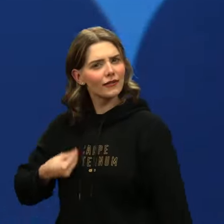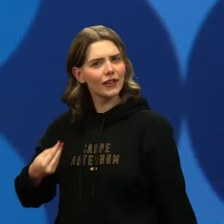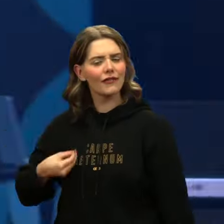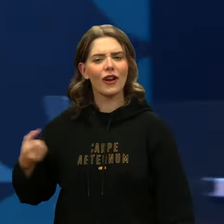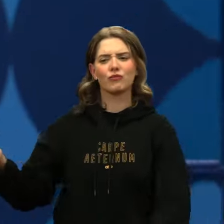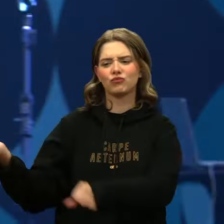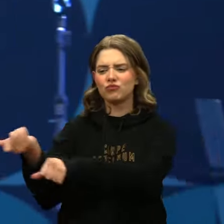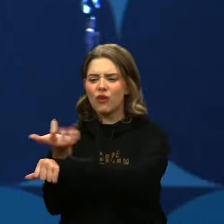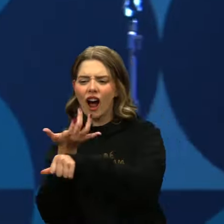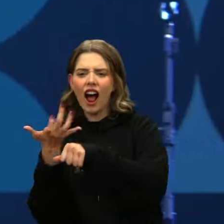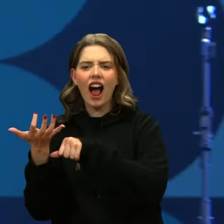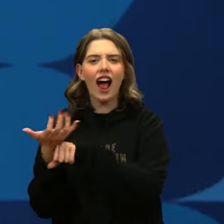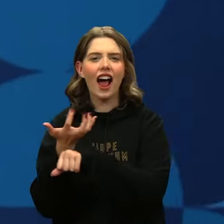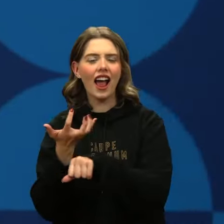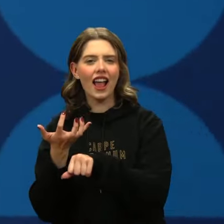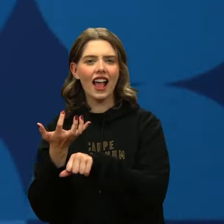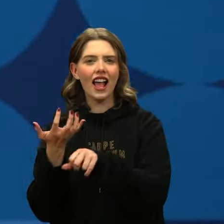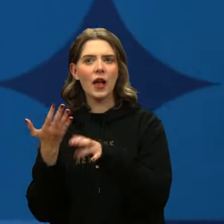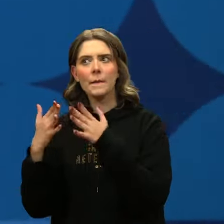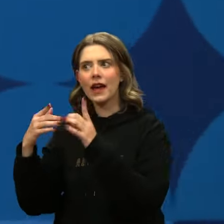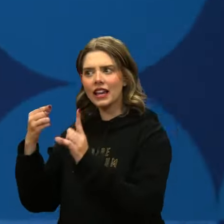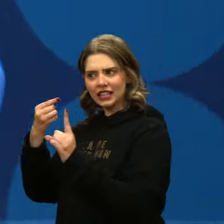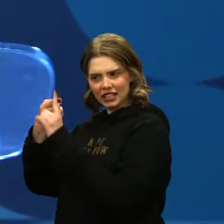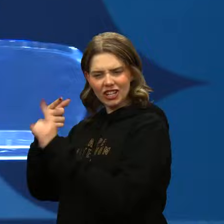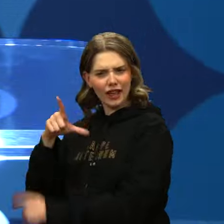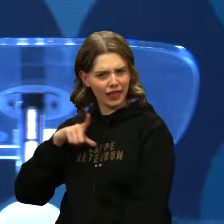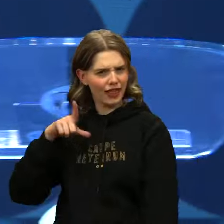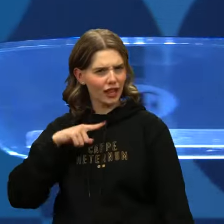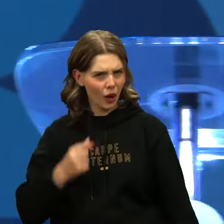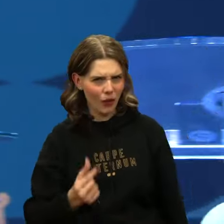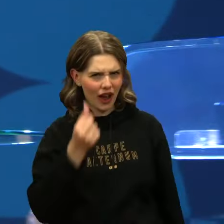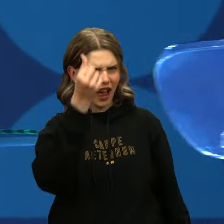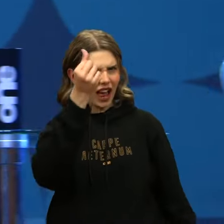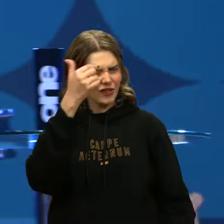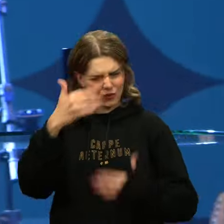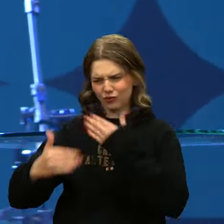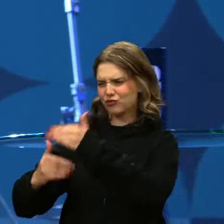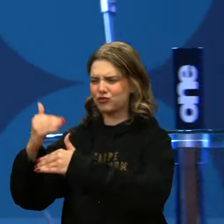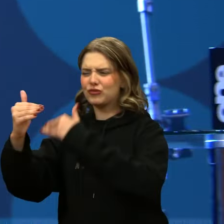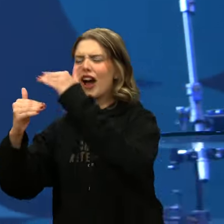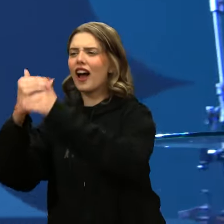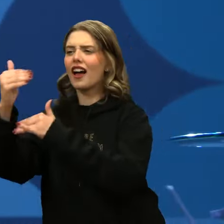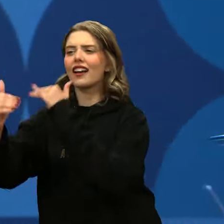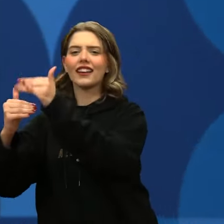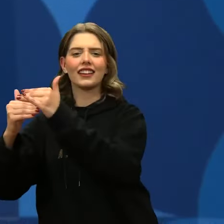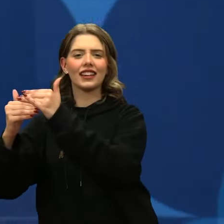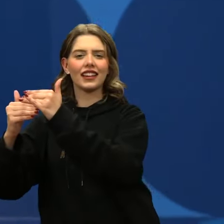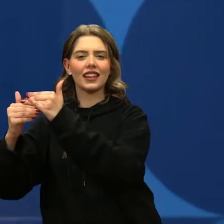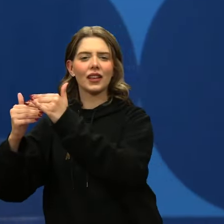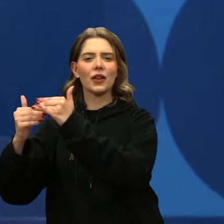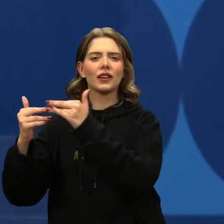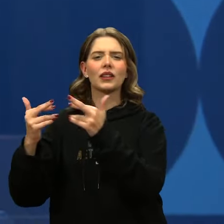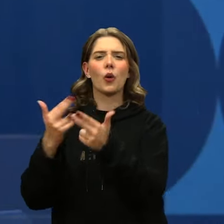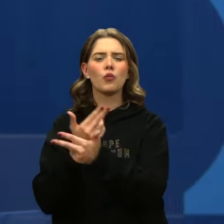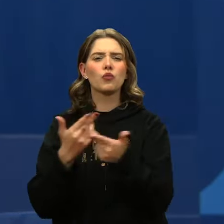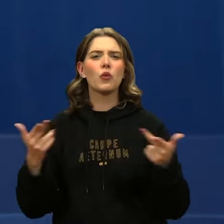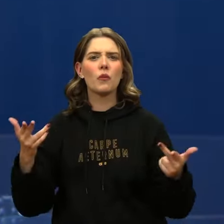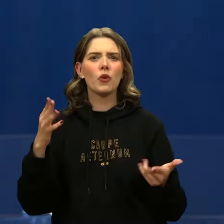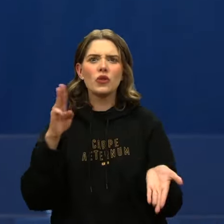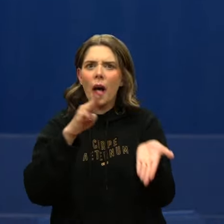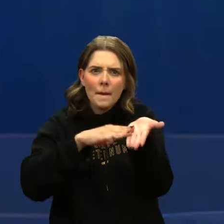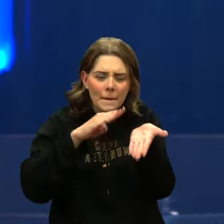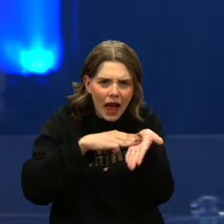uma igreja com recursos, uma igreja que está indo para frente, uma igreja que está fazendo muita coisa acontecer, uma igreja com muitos membros. Às vezes